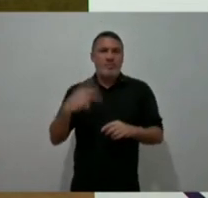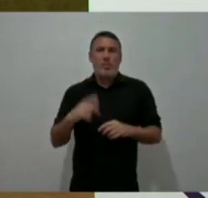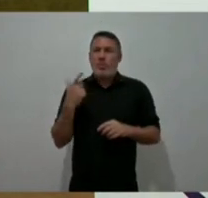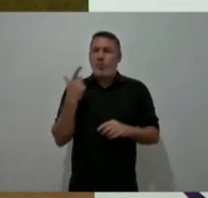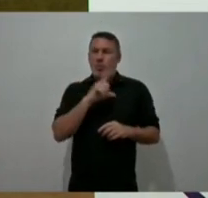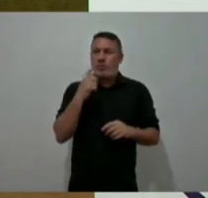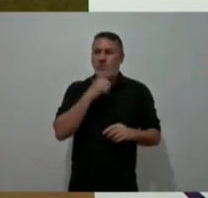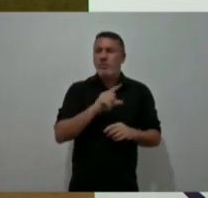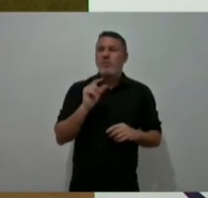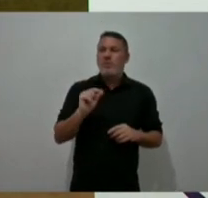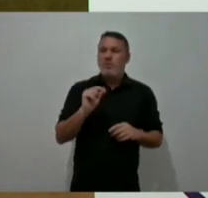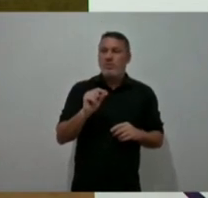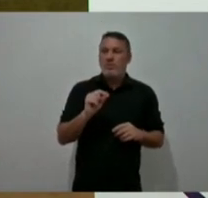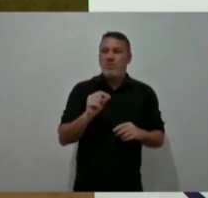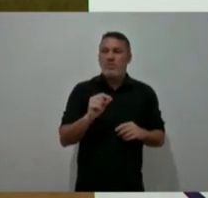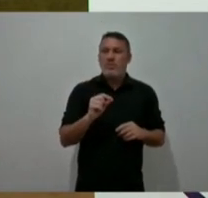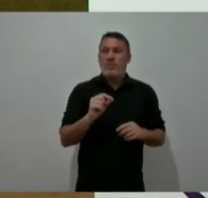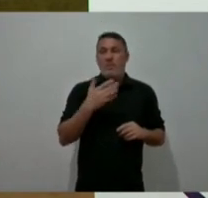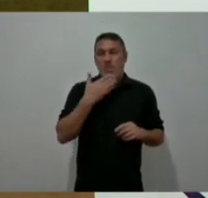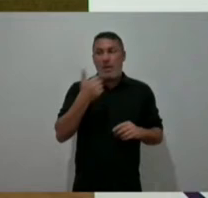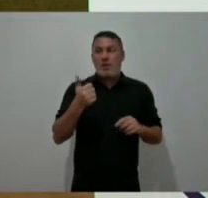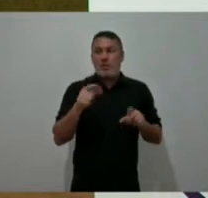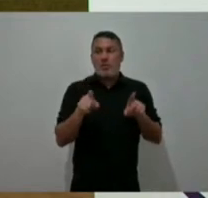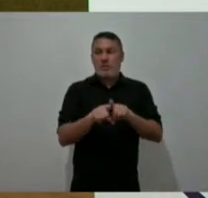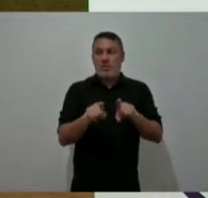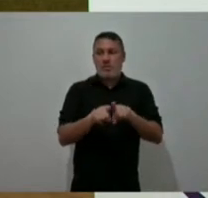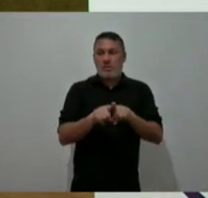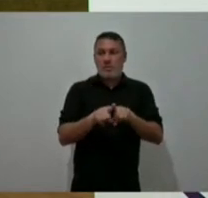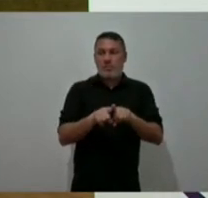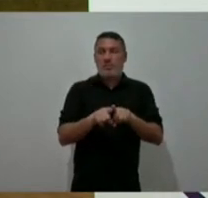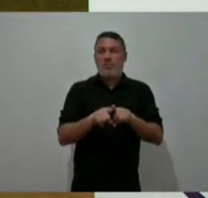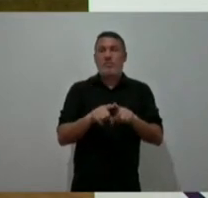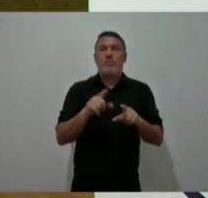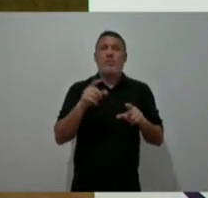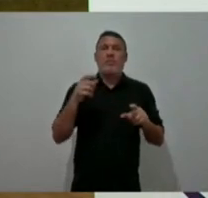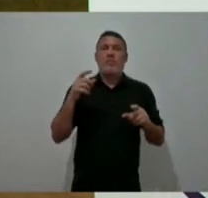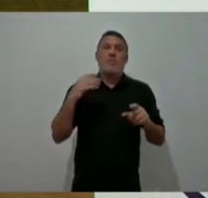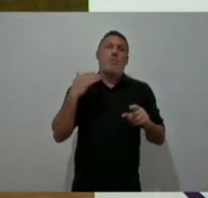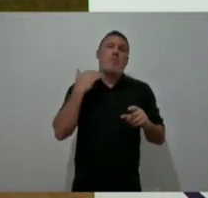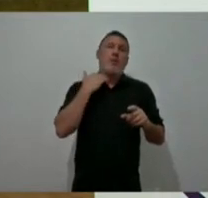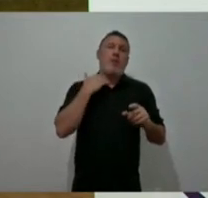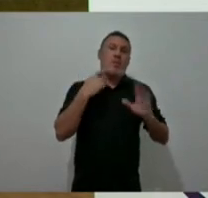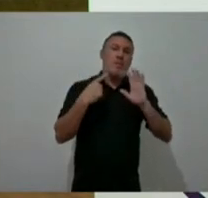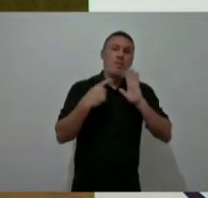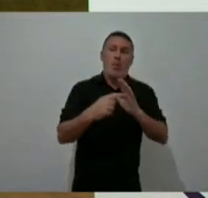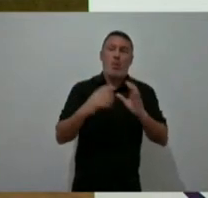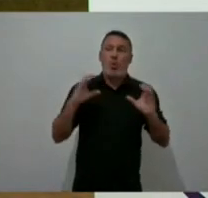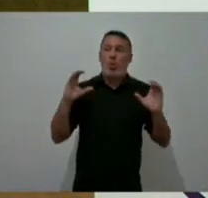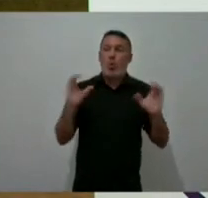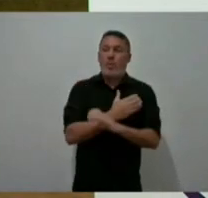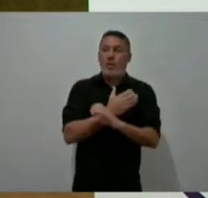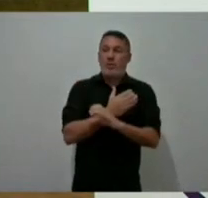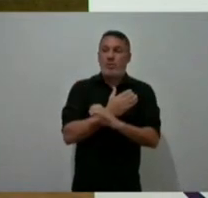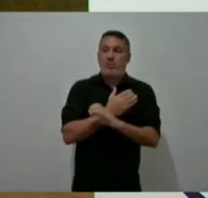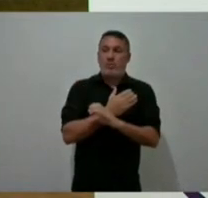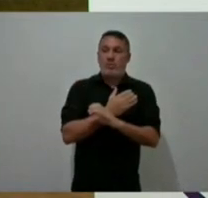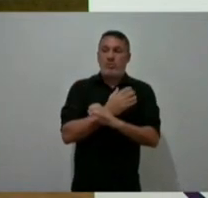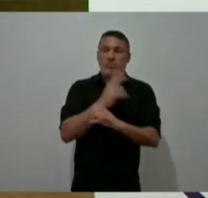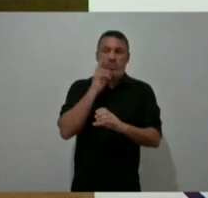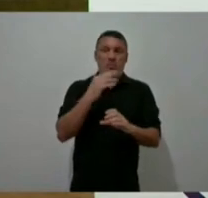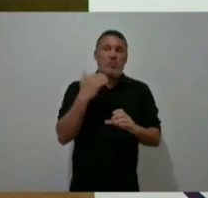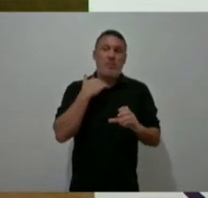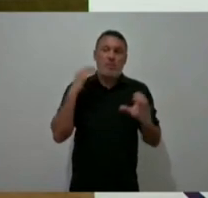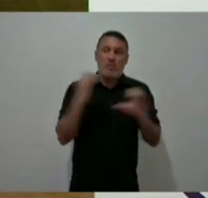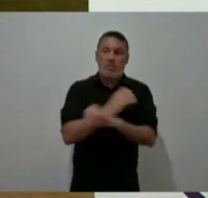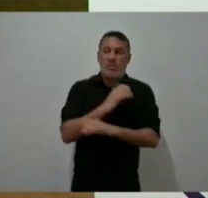literalmente, melhor, a gente traz um banco completo, um convite para um banco completo e do seu jeito, o BTG+, e a gente anuncia